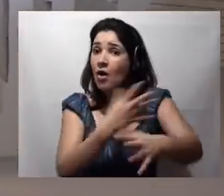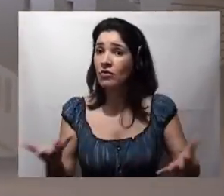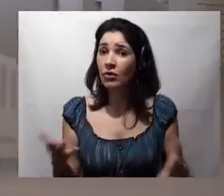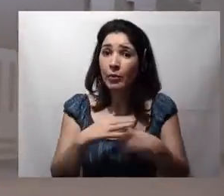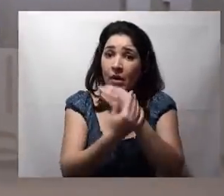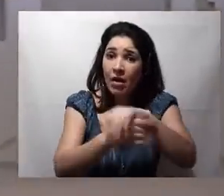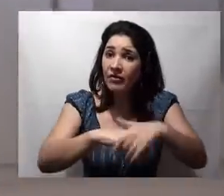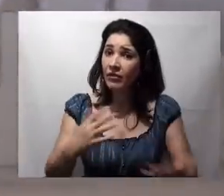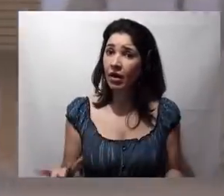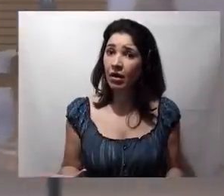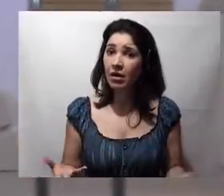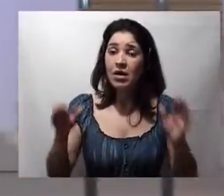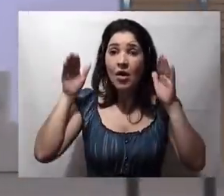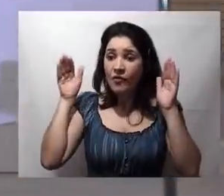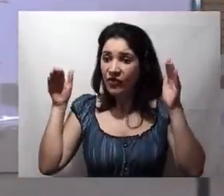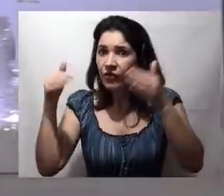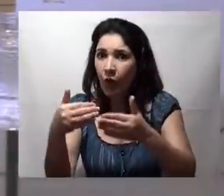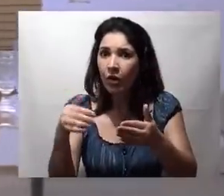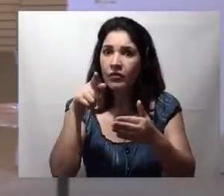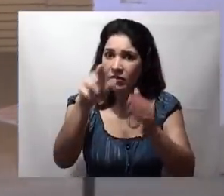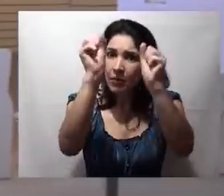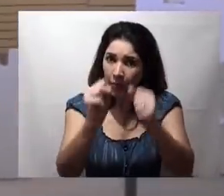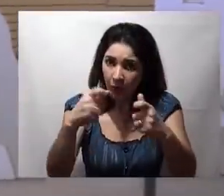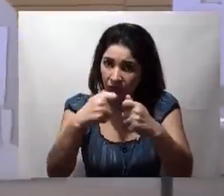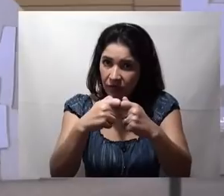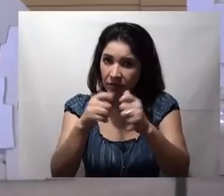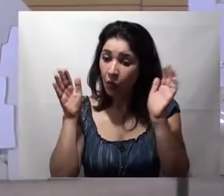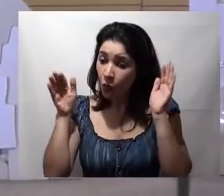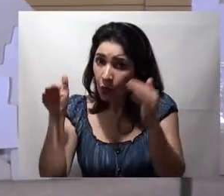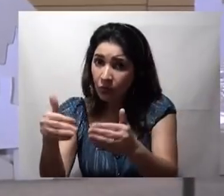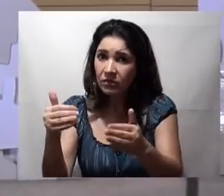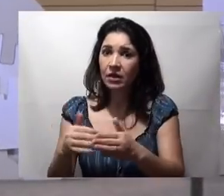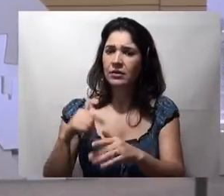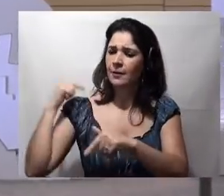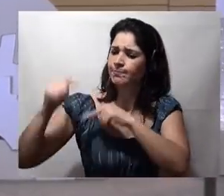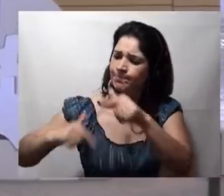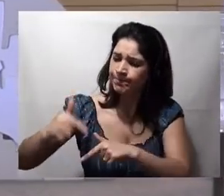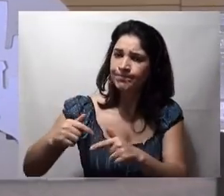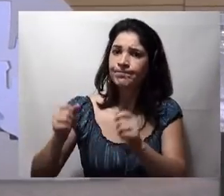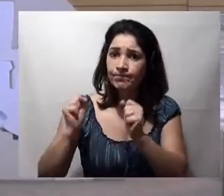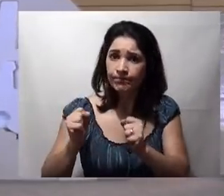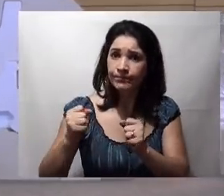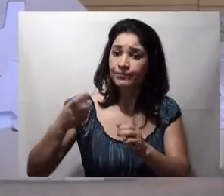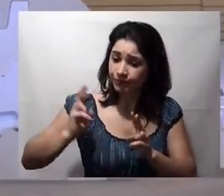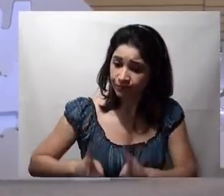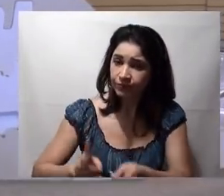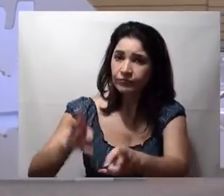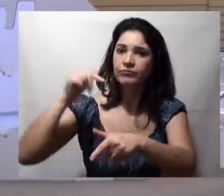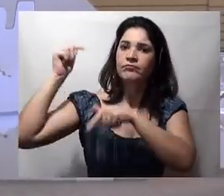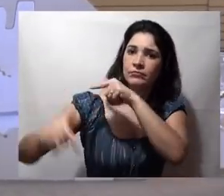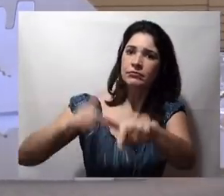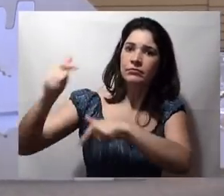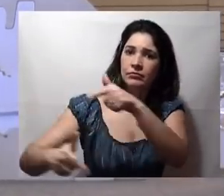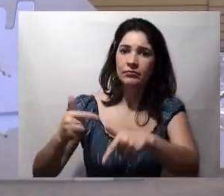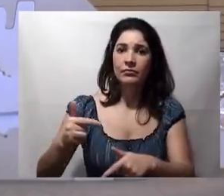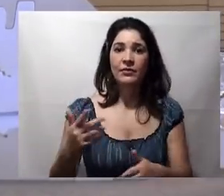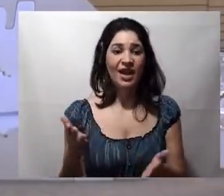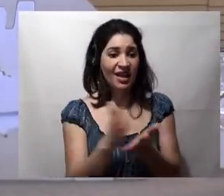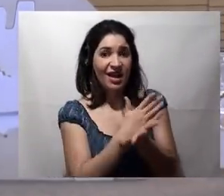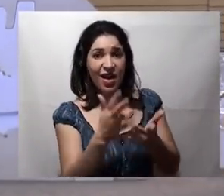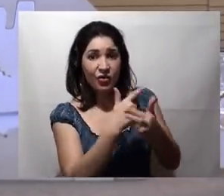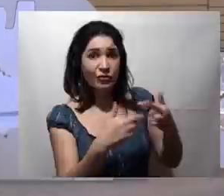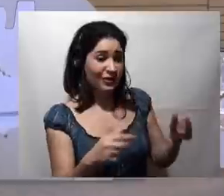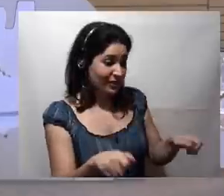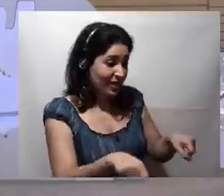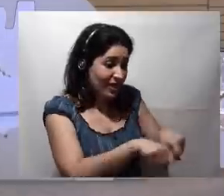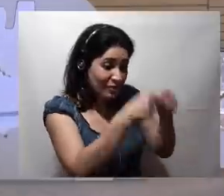e um cinto que você pode o que que você pode faça faça tem um punhado de coisa que você não